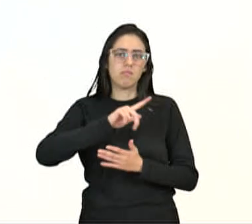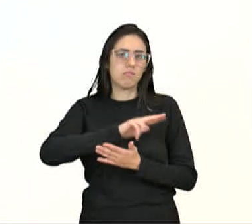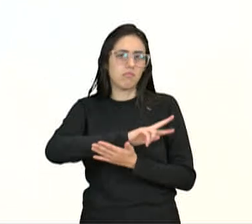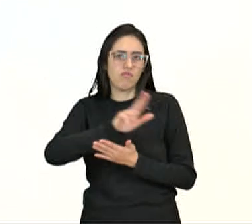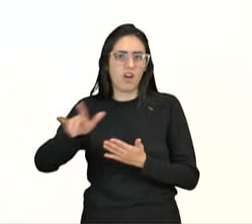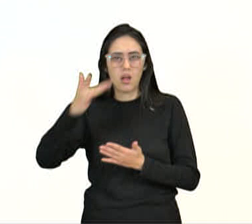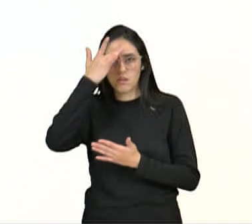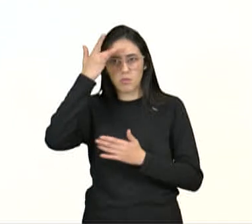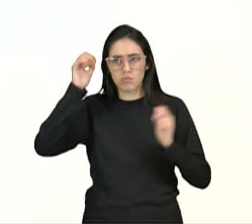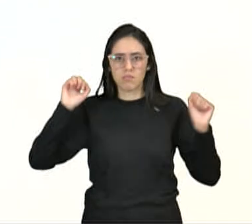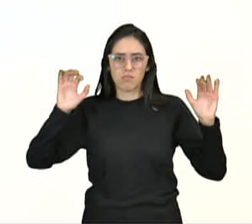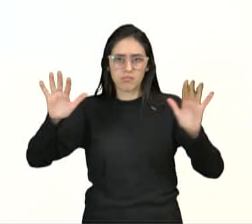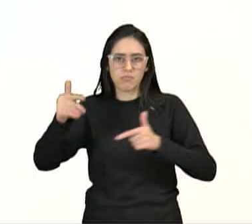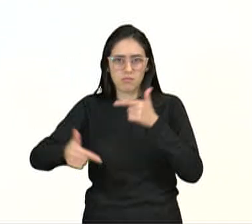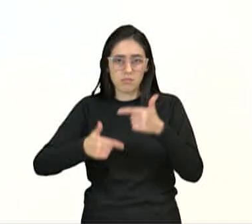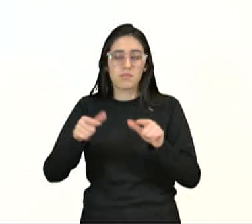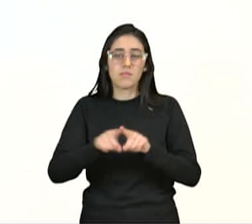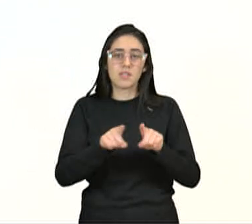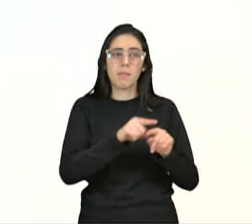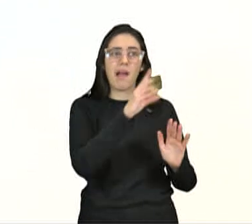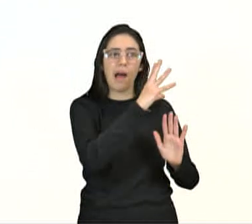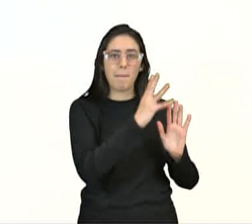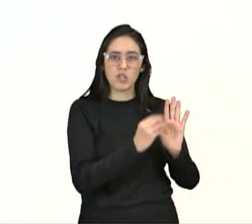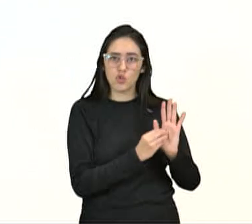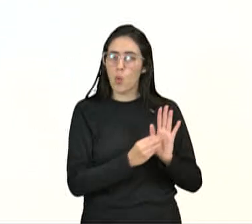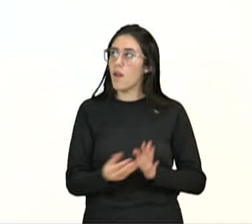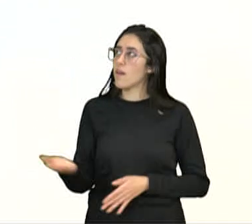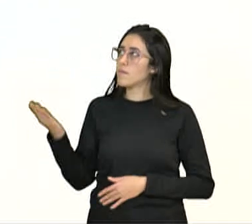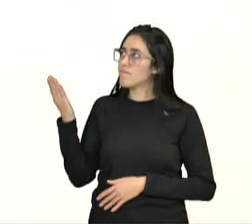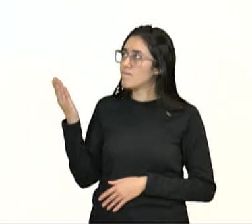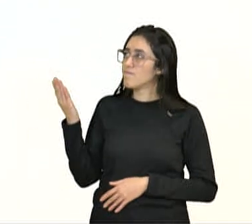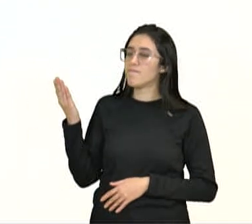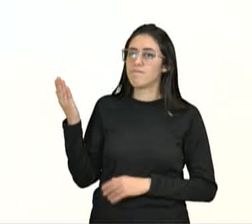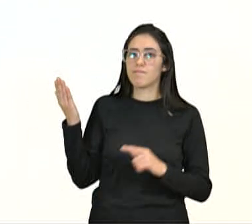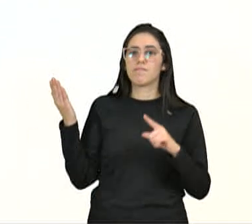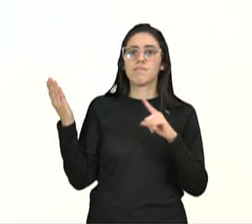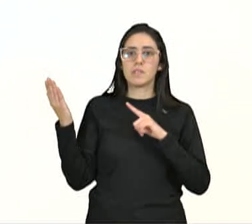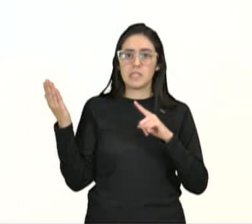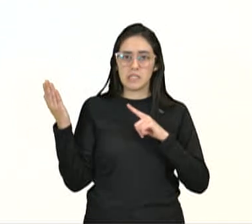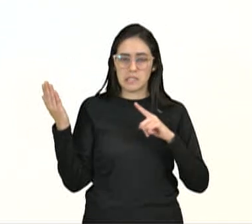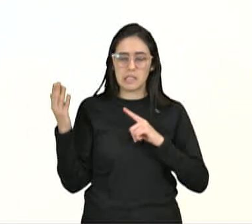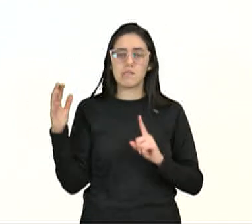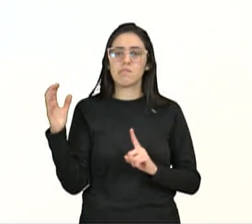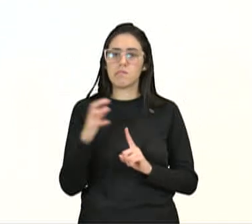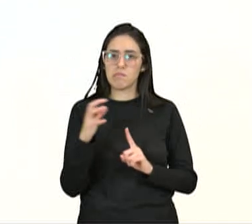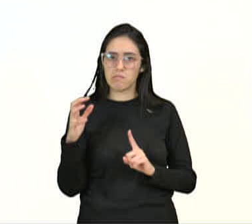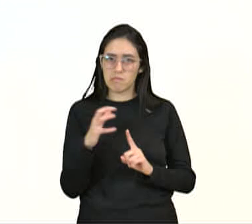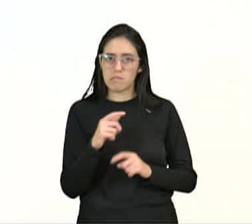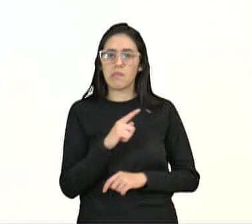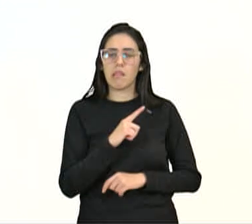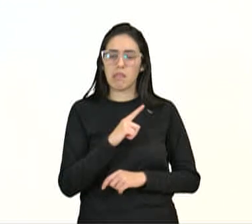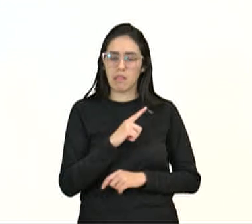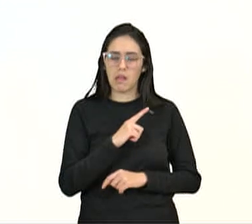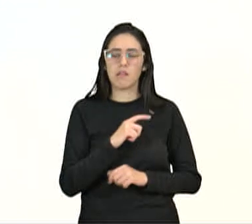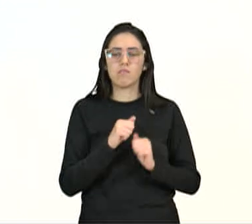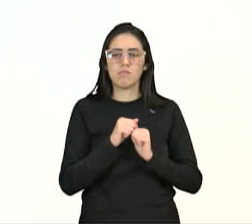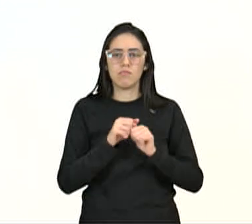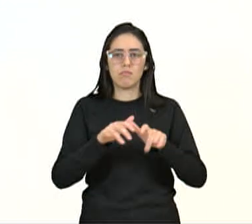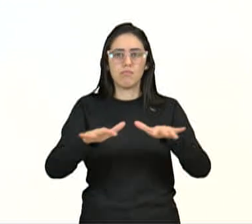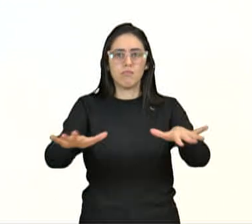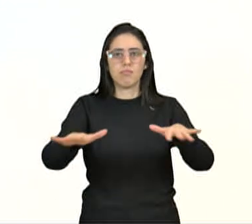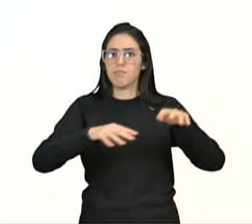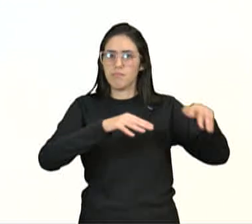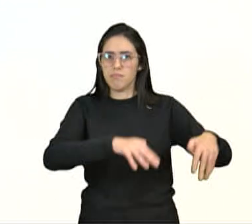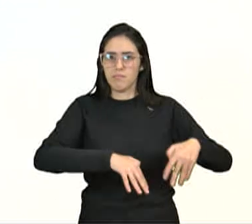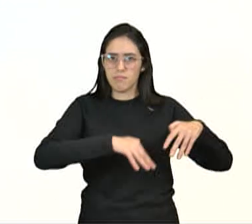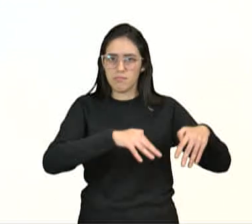a região aqui da Amazônia, que começa então a receber essa interferência, na verdade se expande essa fronteira